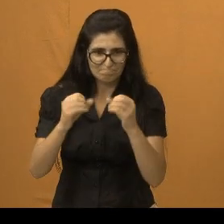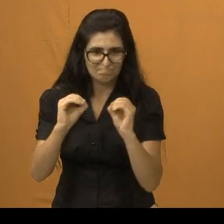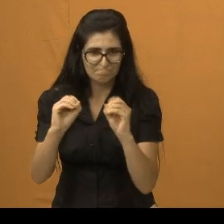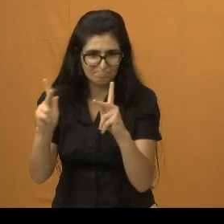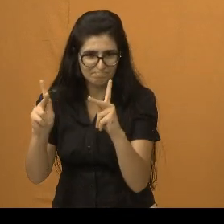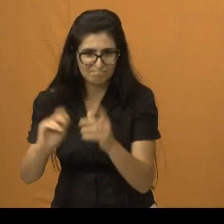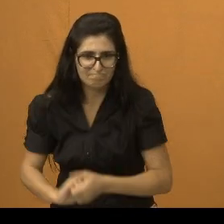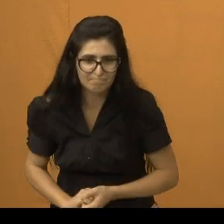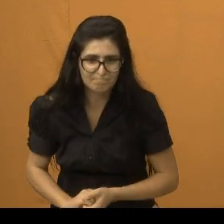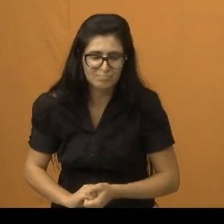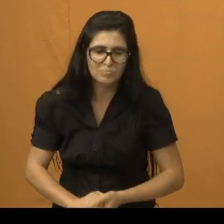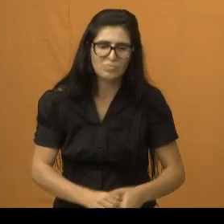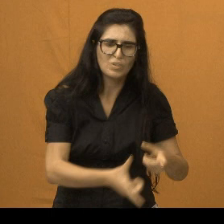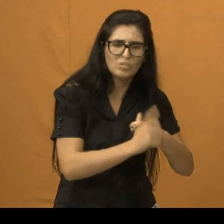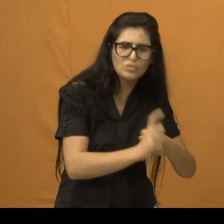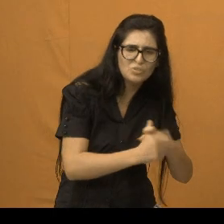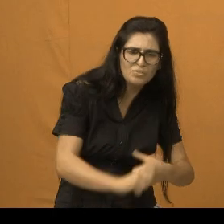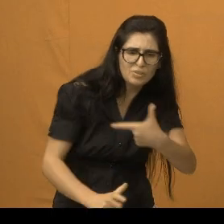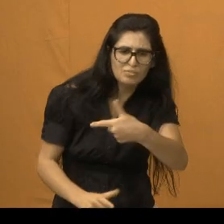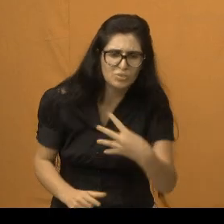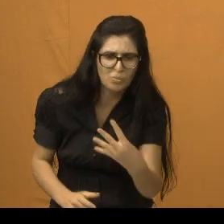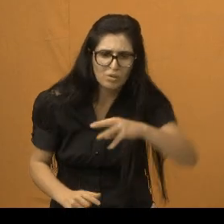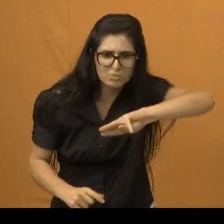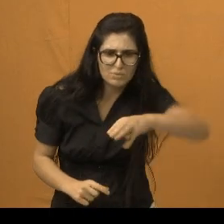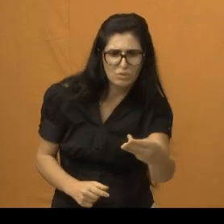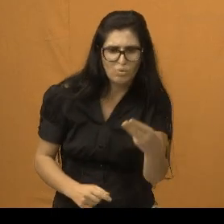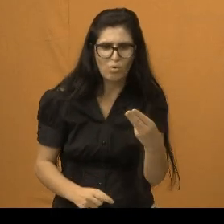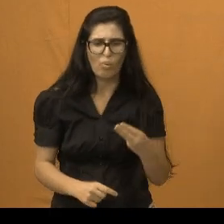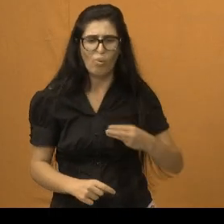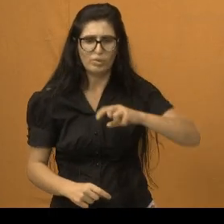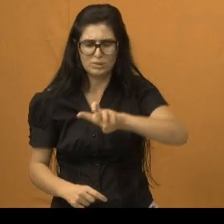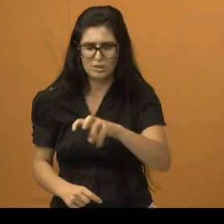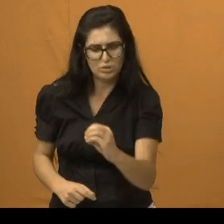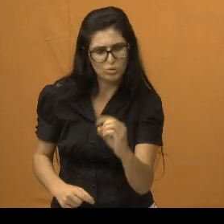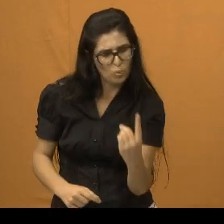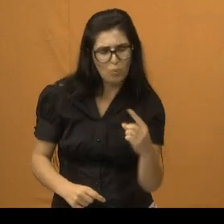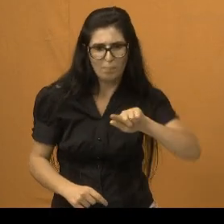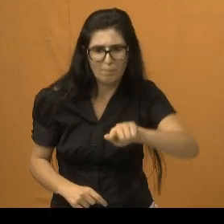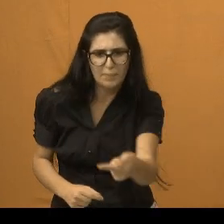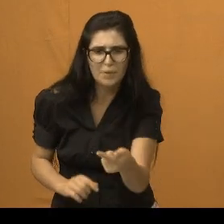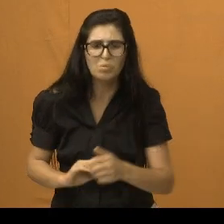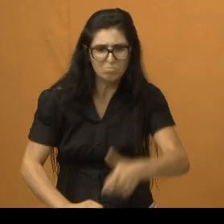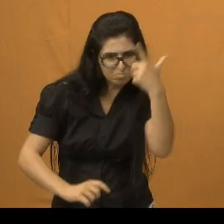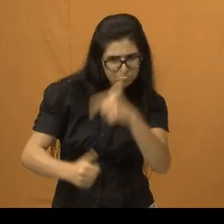tinha a previsão orçamentária de 24.501 e foi executado